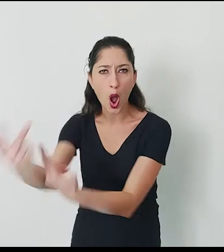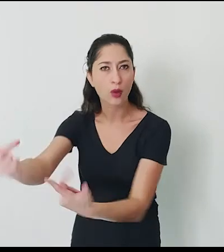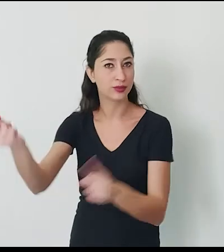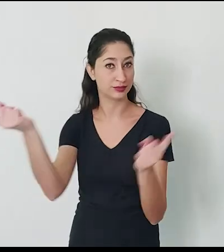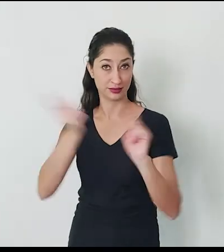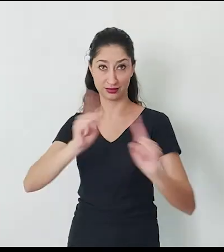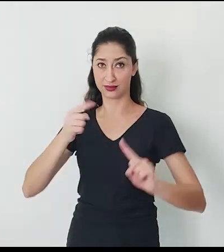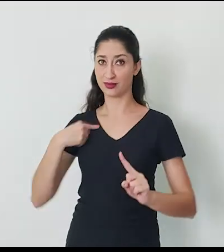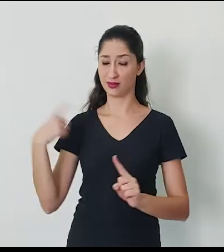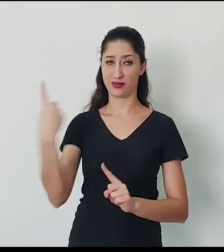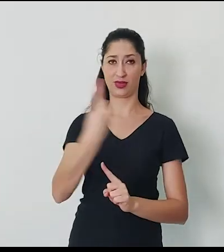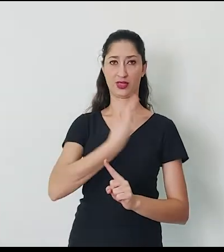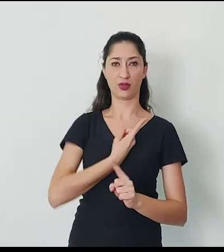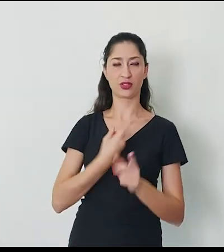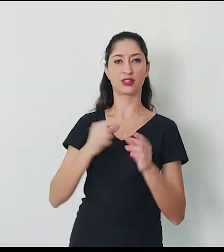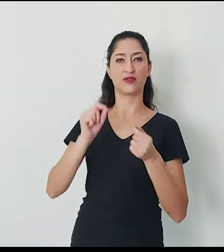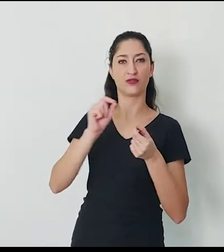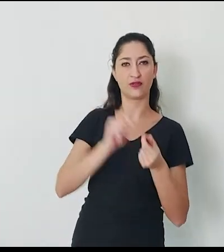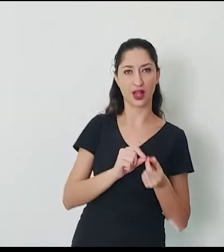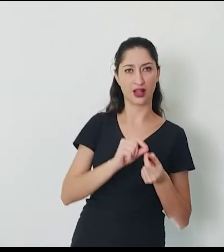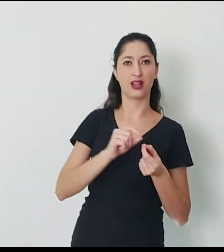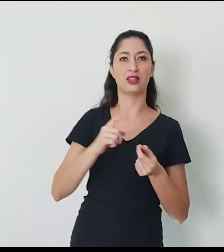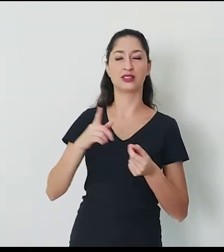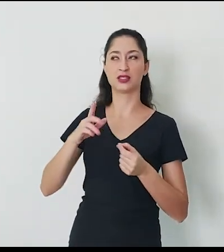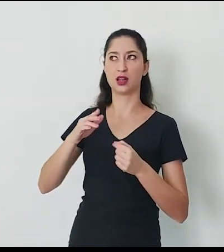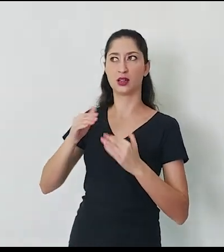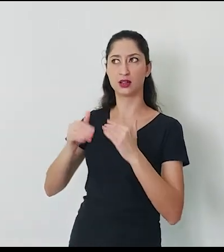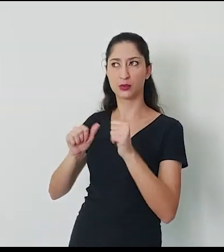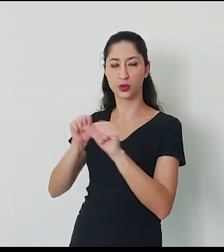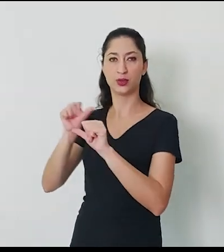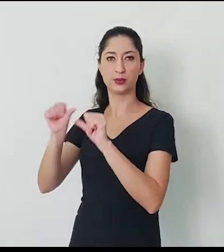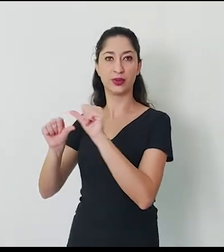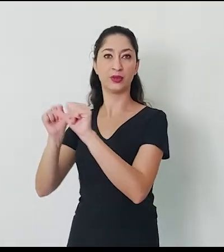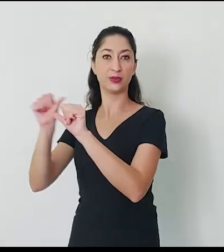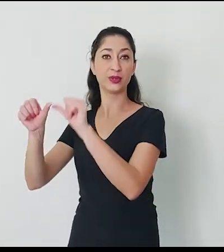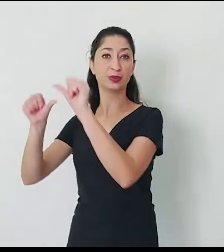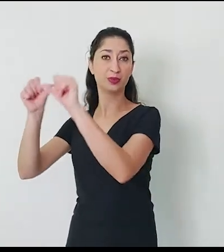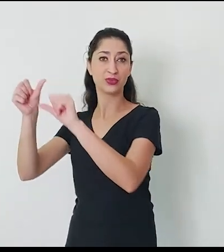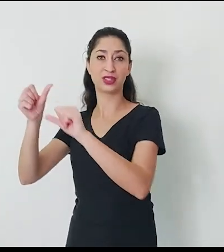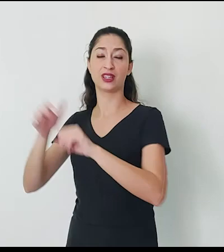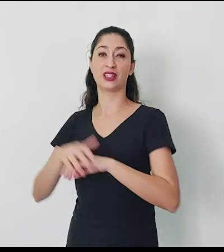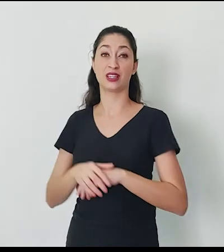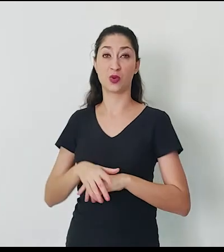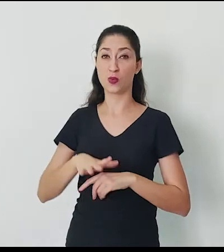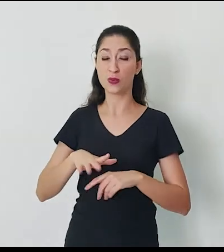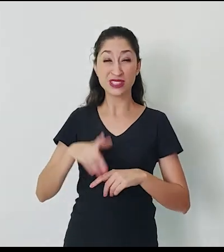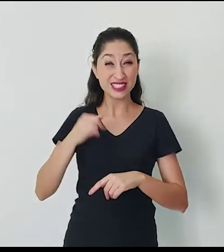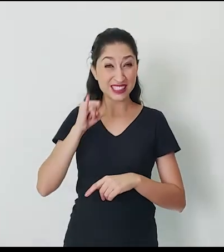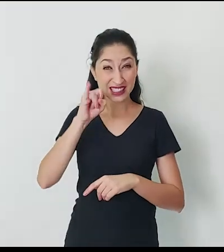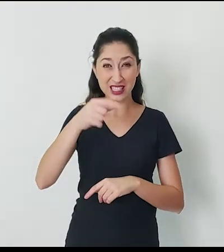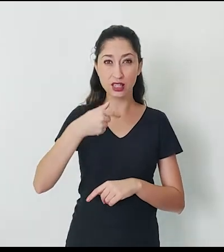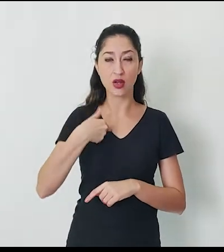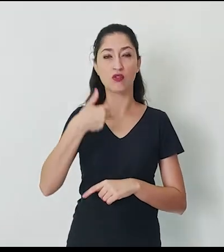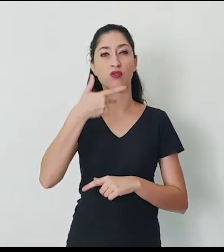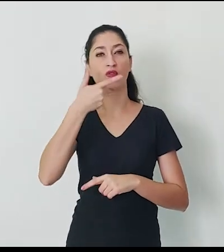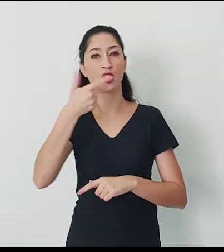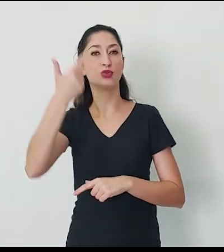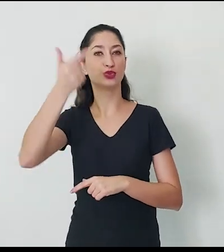Porque, por exemplo, uma coisa nunca vai ser igual. Então, e a ideia é sempre evoluir. Então, quanto mais eu falo, quanto mais eu